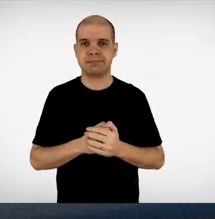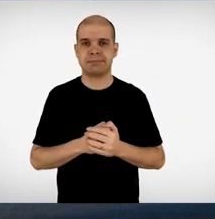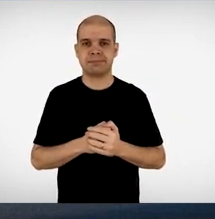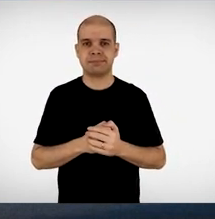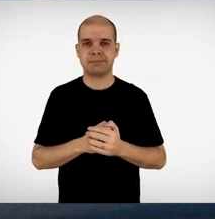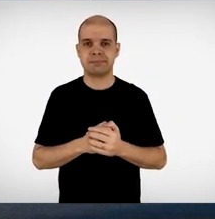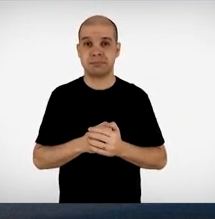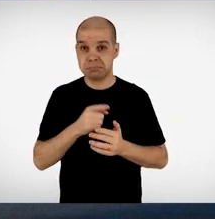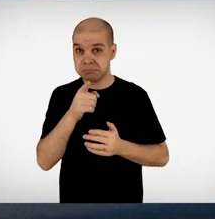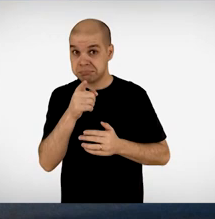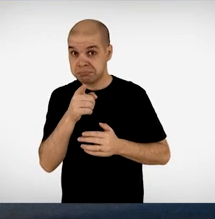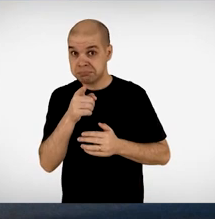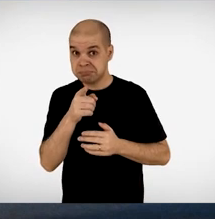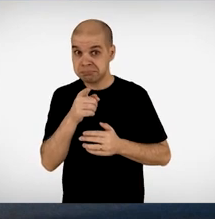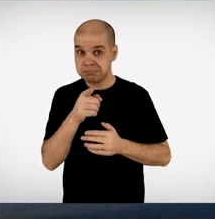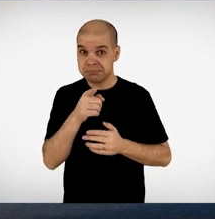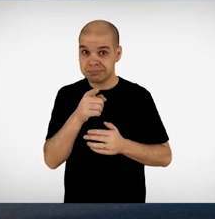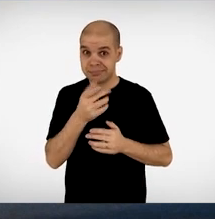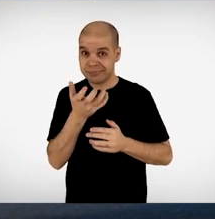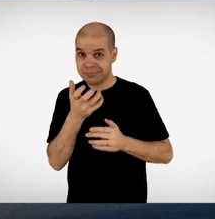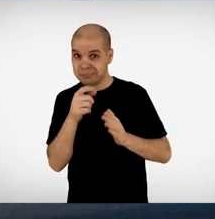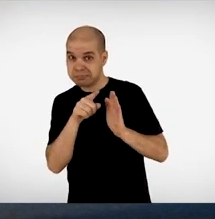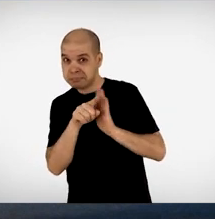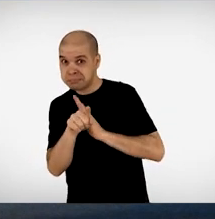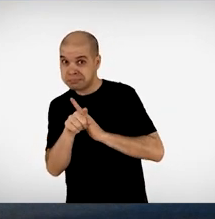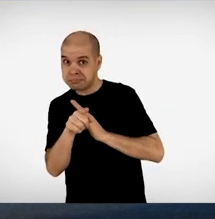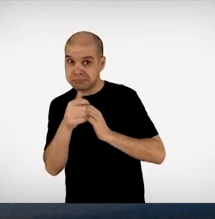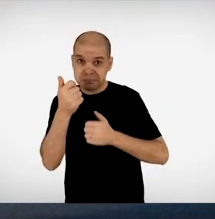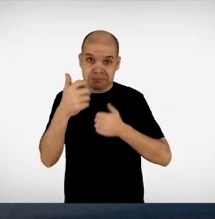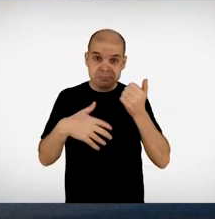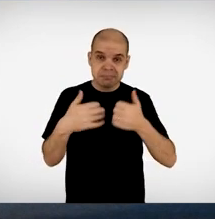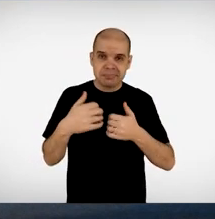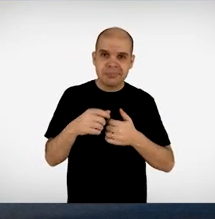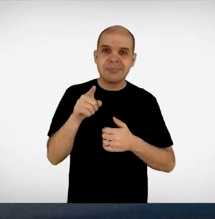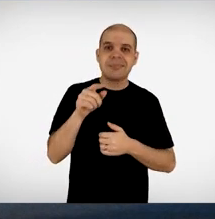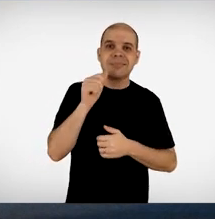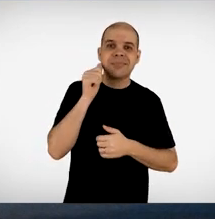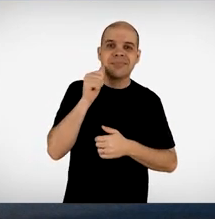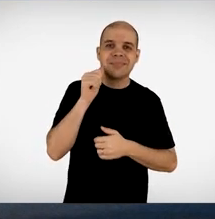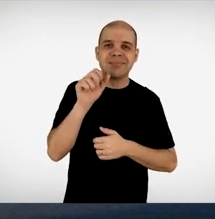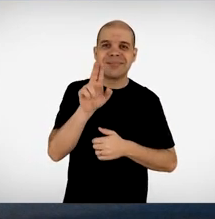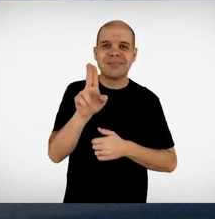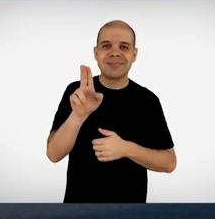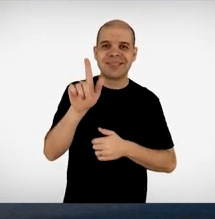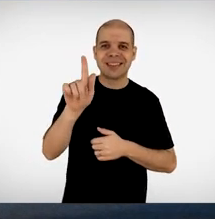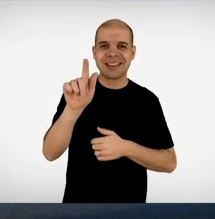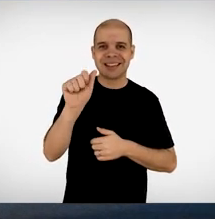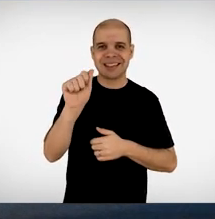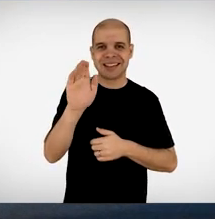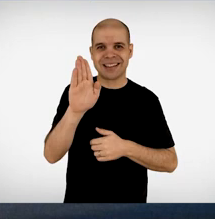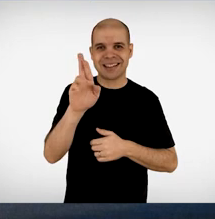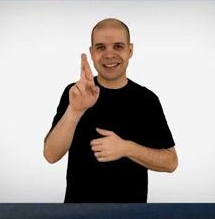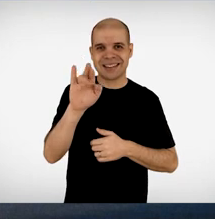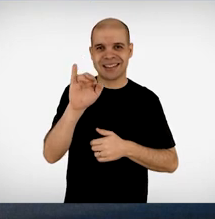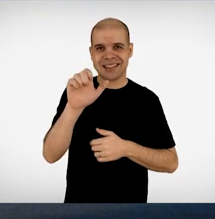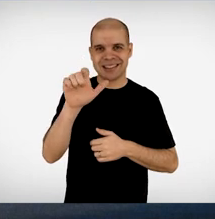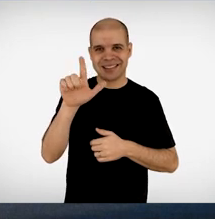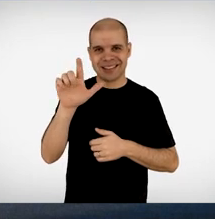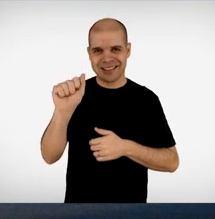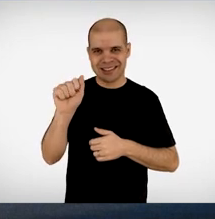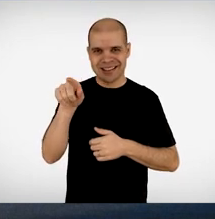Tem uma pessoa que quer falar. Pode se apresentar para a gente, por favor. Oi, meu nome é Gabriela. Dá para ouvir? Eu sou